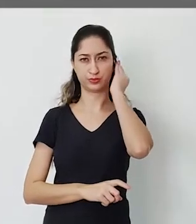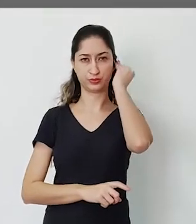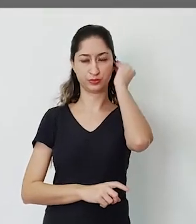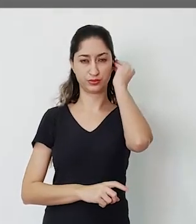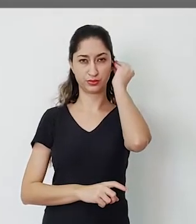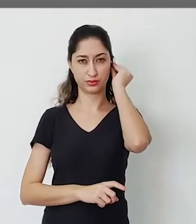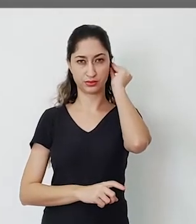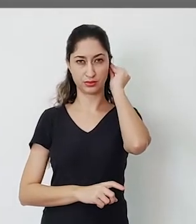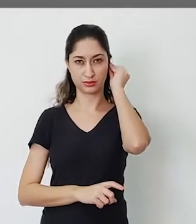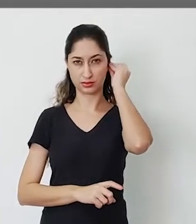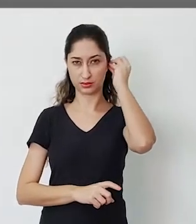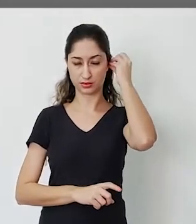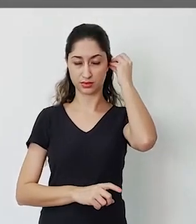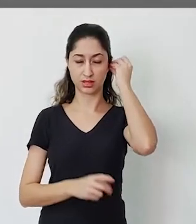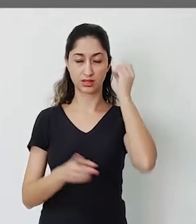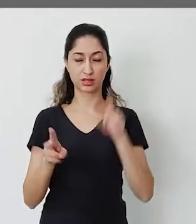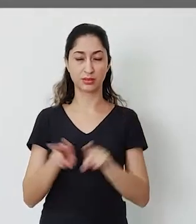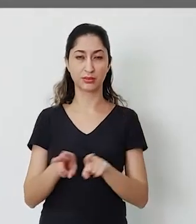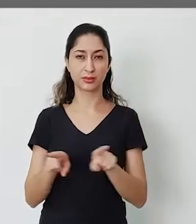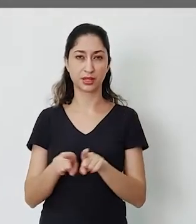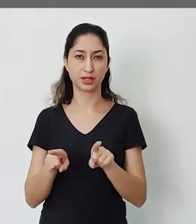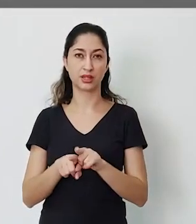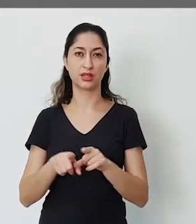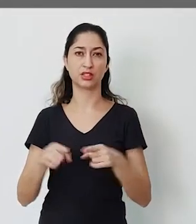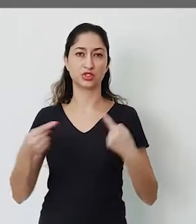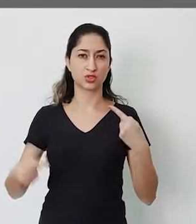para o nosso entorno.